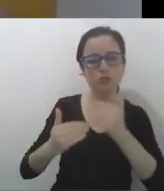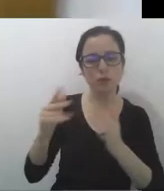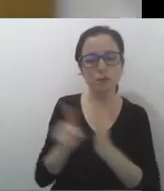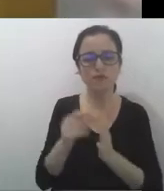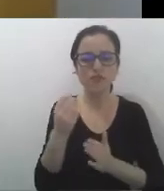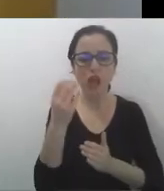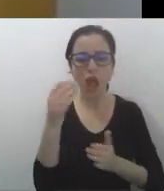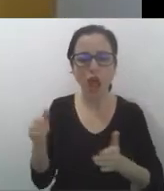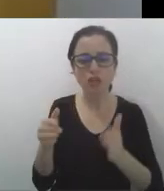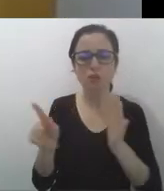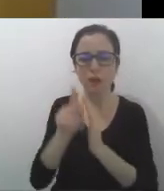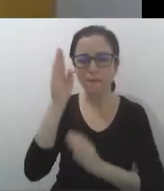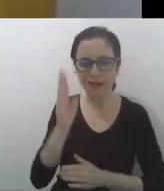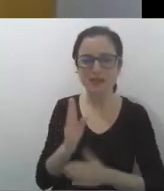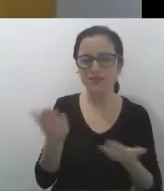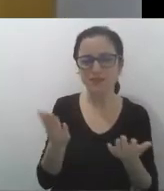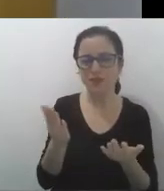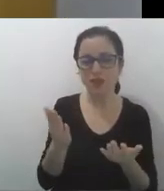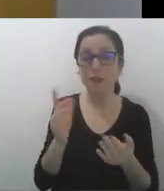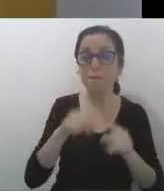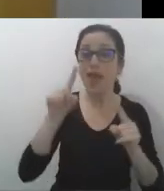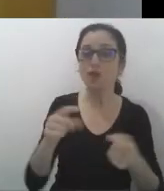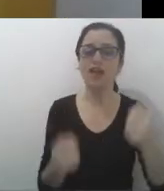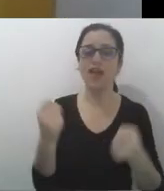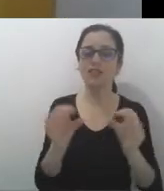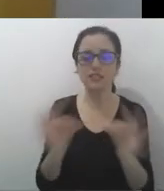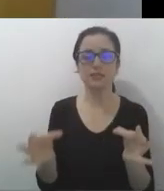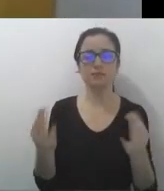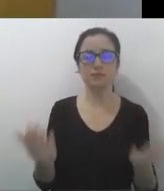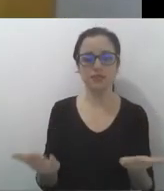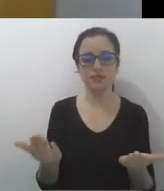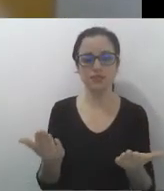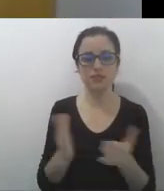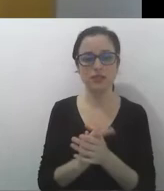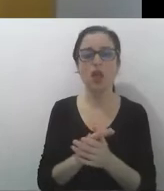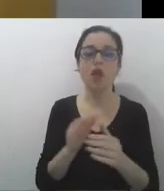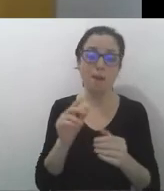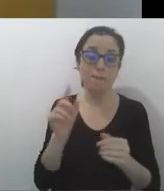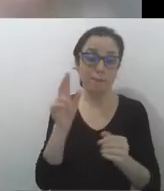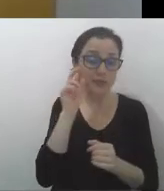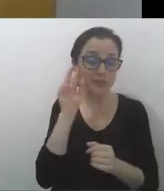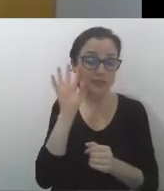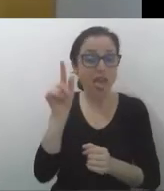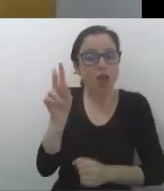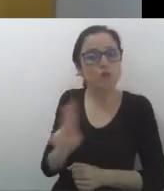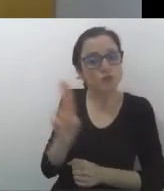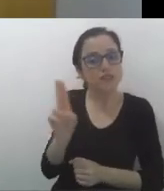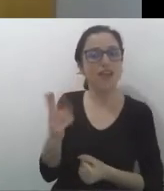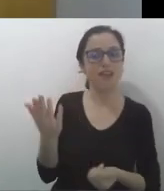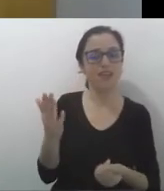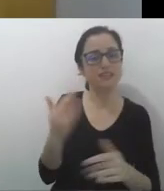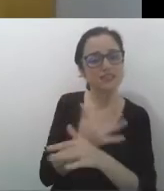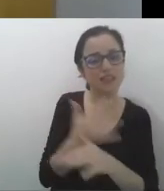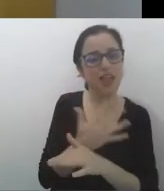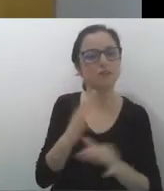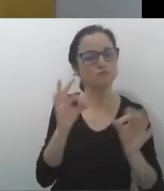processo rodoviarista brasileiro, mas é um automóvel pensado como utilitário para as